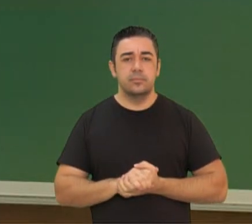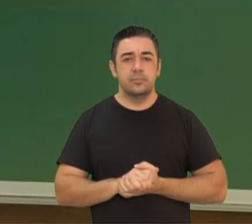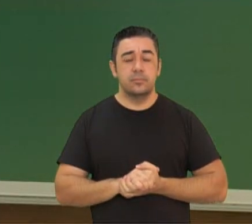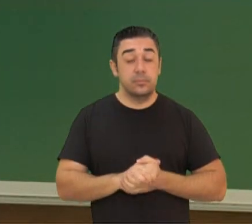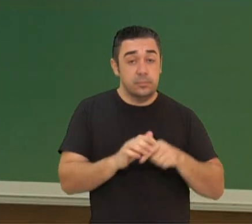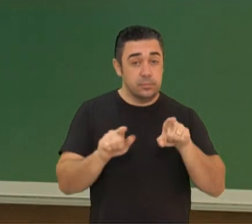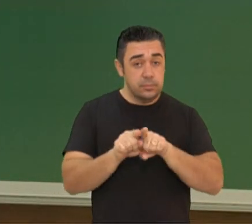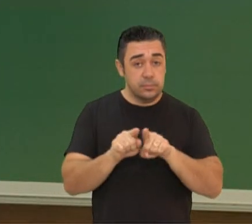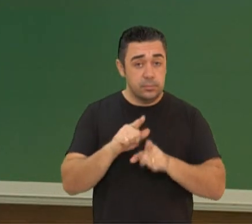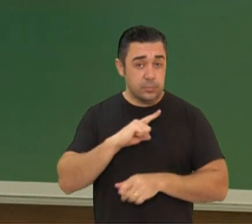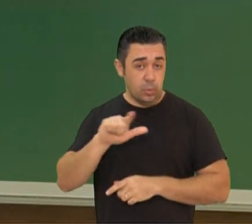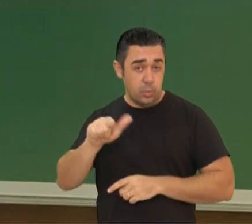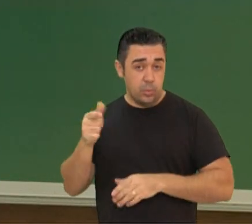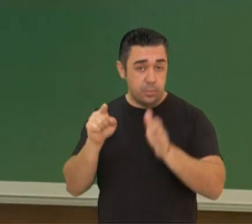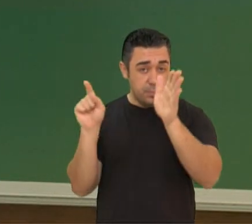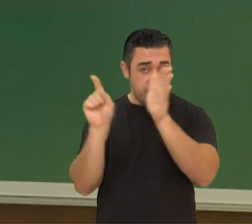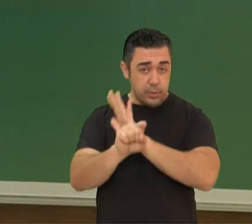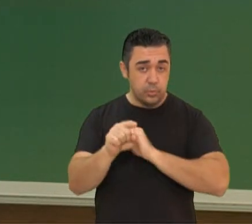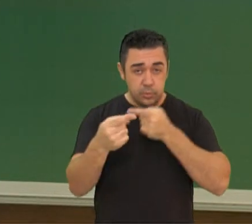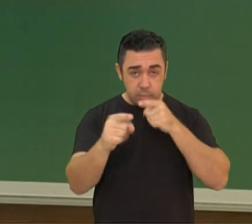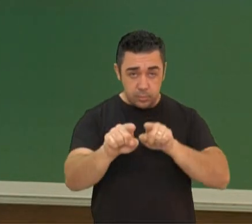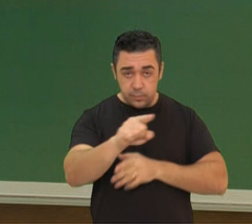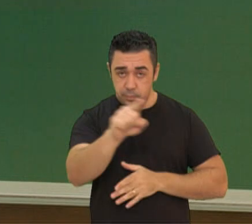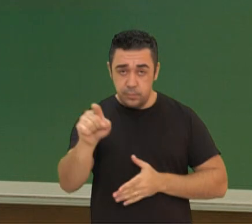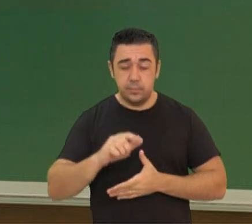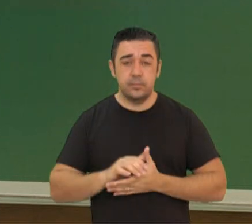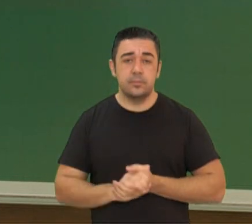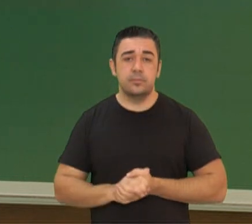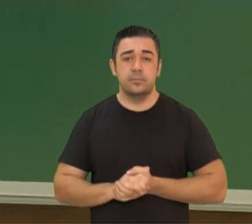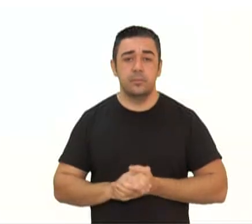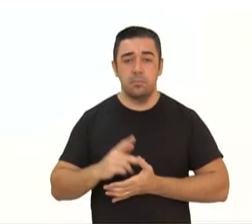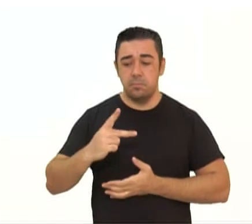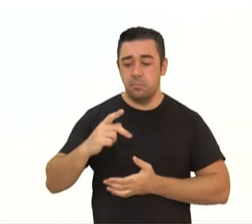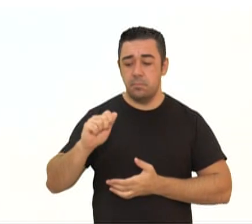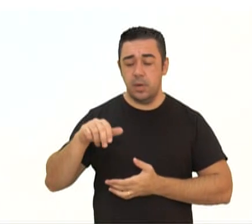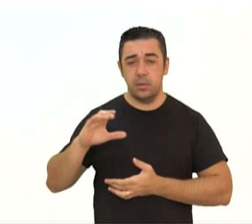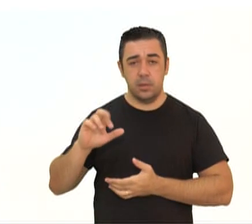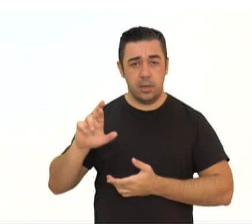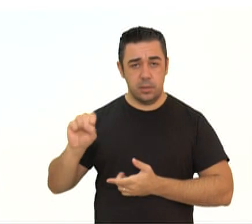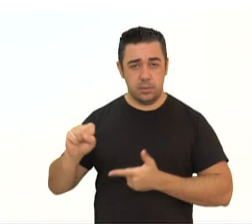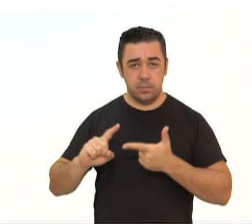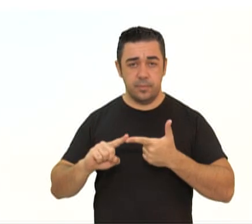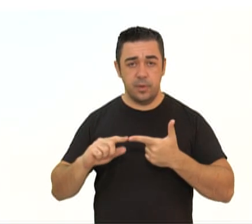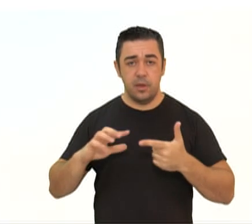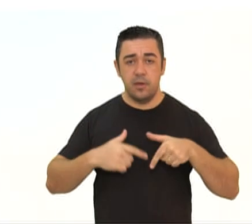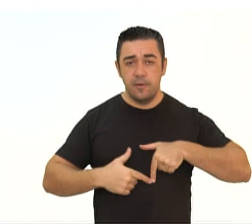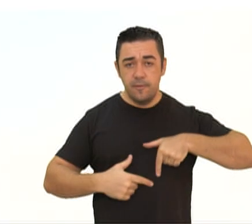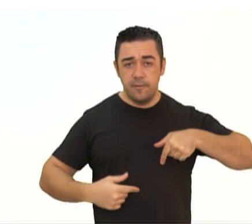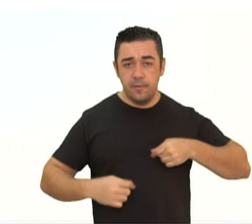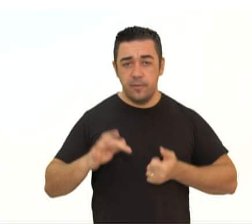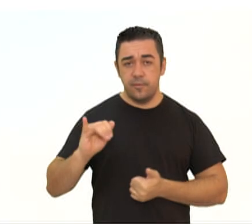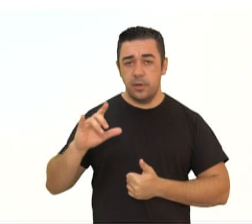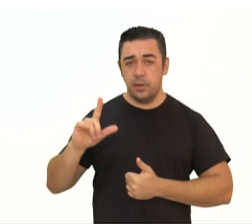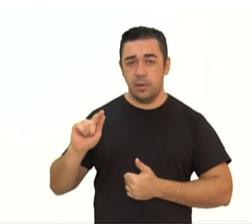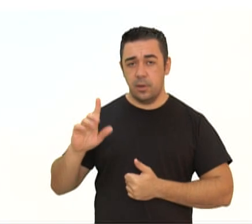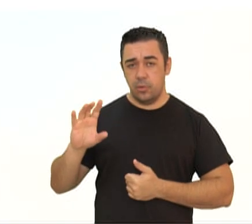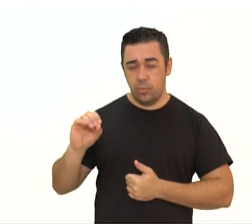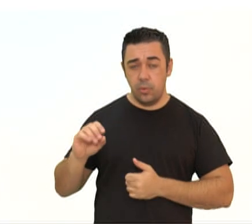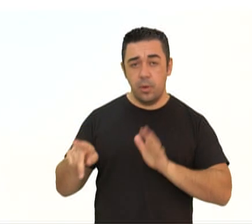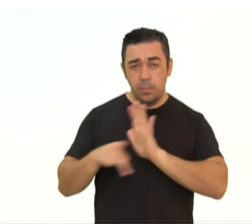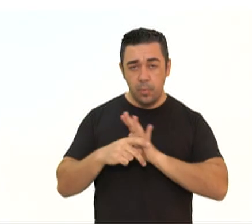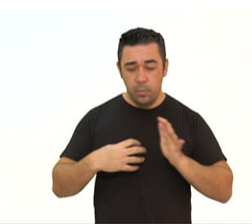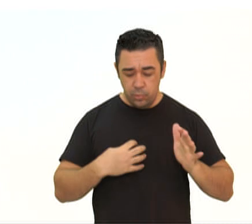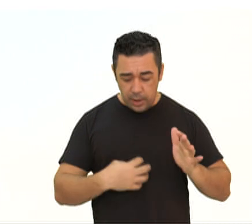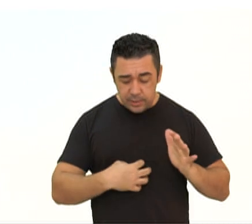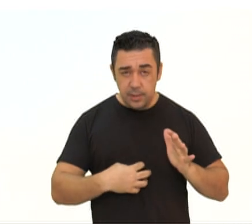Temos aqui mais um quiz, mais um desafio, vamos ver. O pâncreas e o fígado são glândulas anexas do sistema